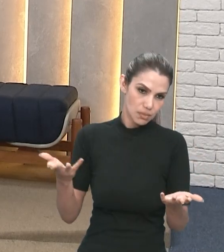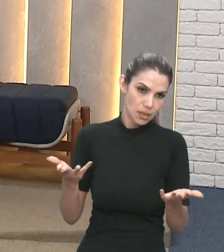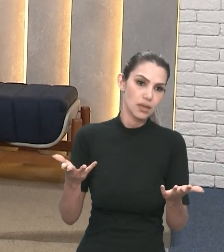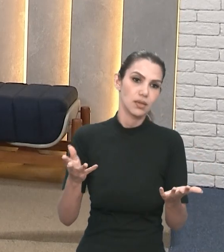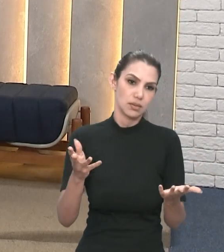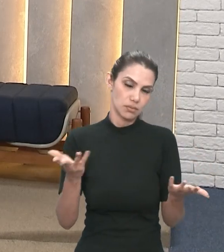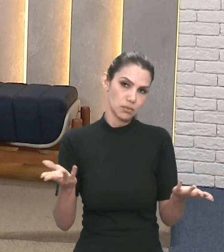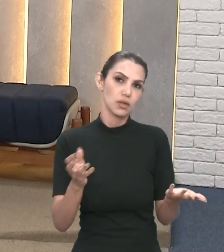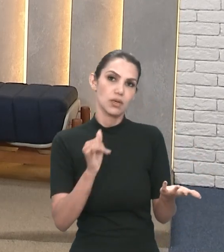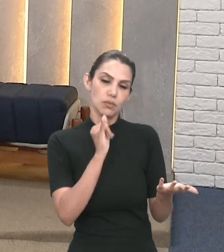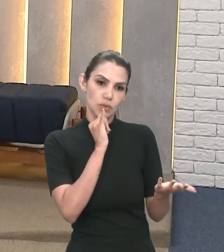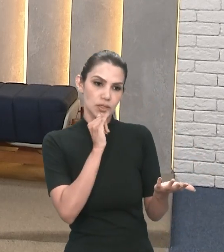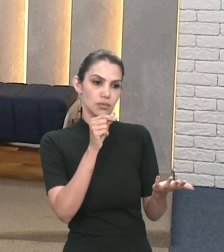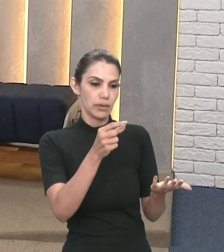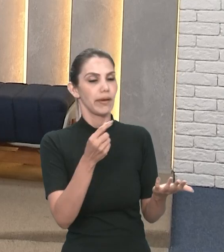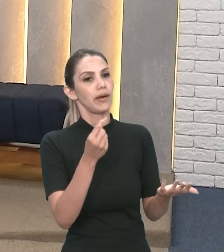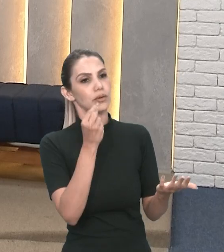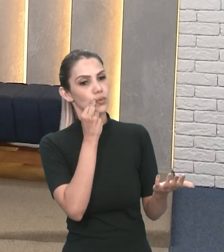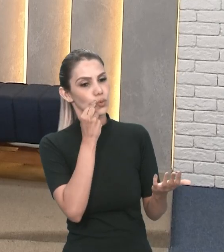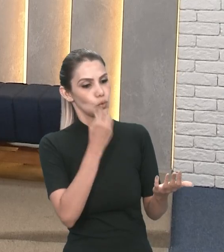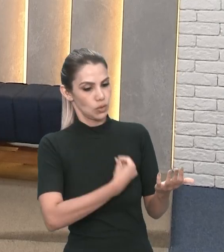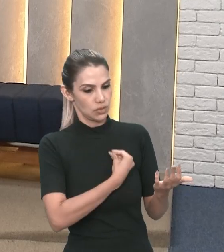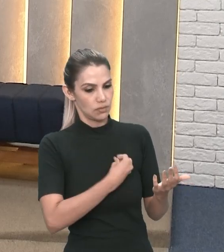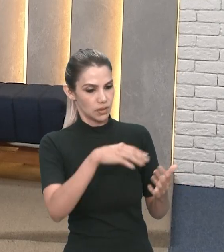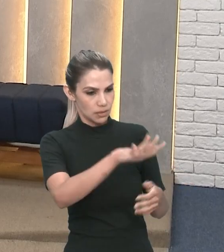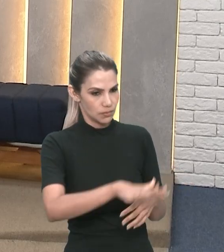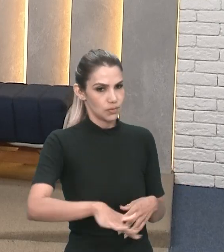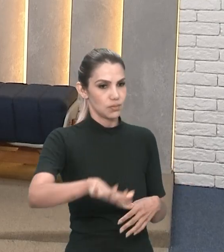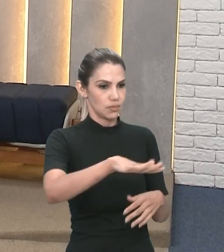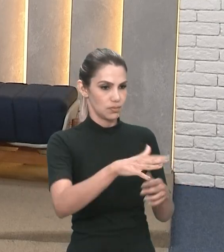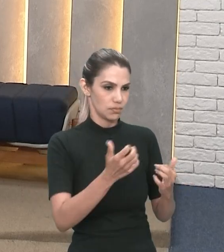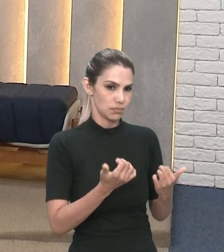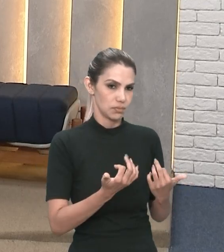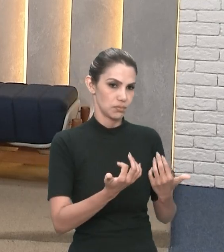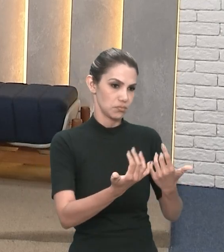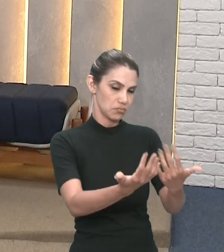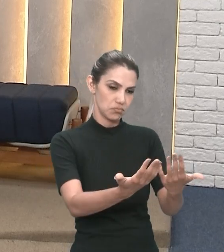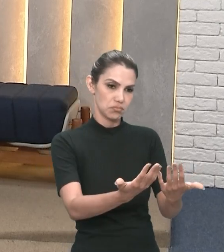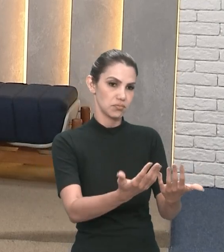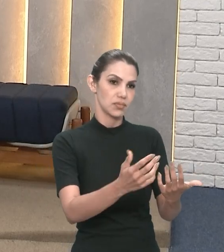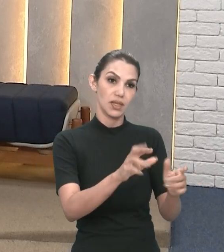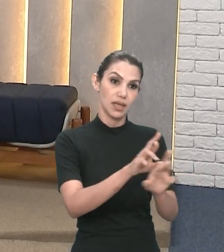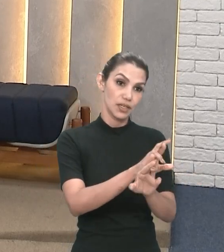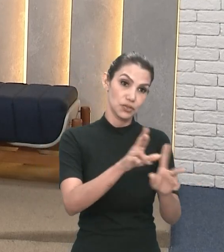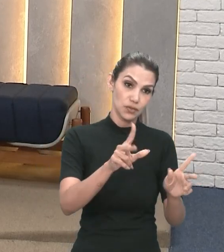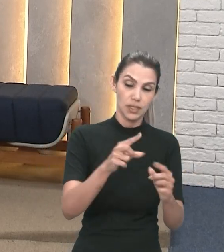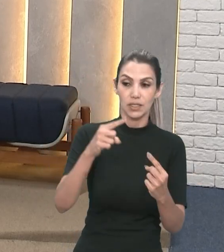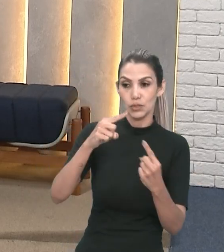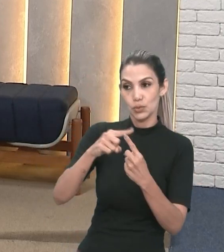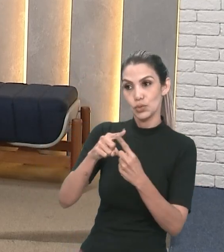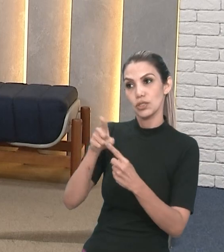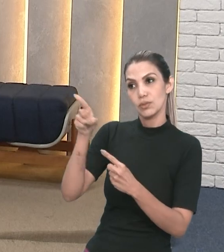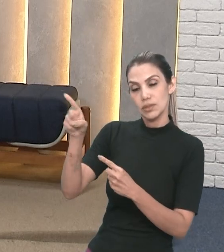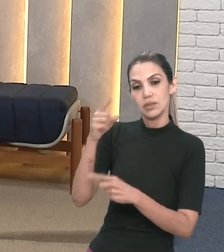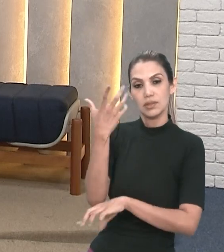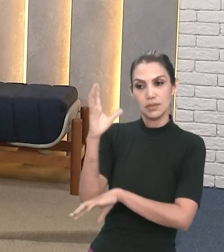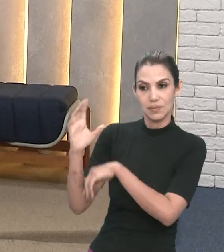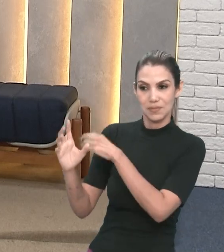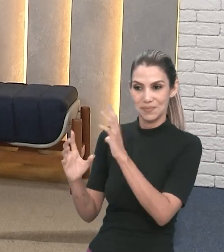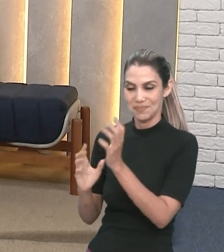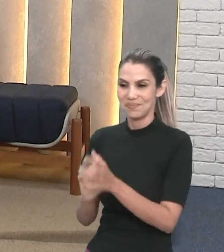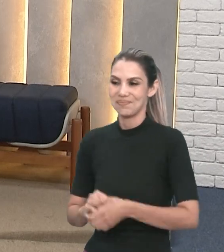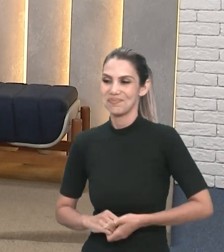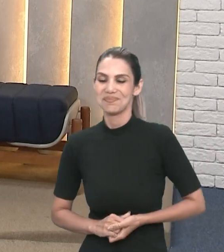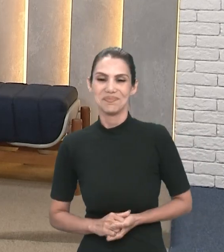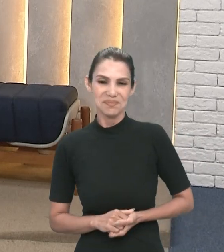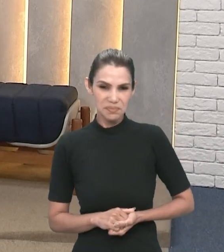nesses roedores que não têm, por exemplo, um hábito concreto para eles viverem e aí acaba prejudicando os parasitas também. Anderson, aqui